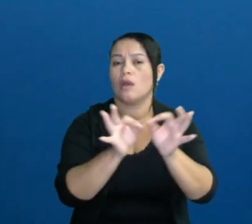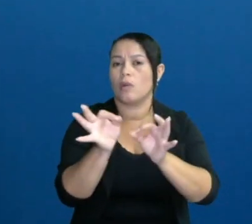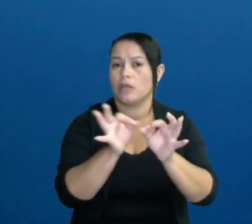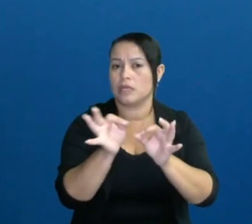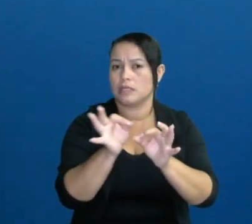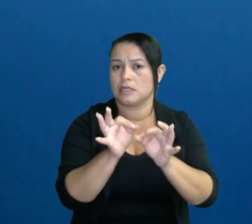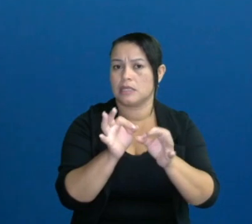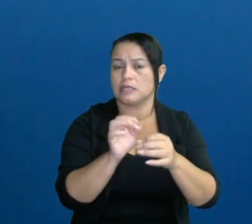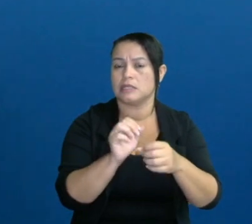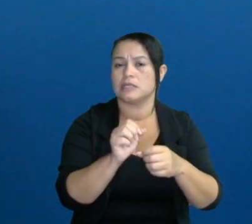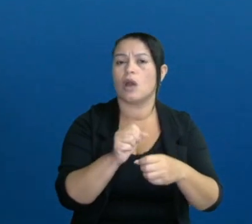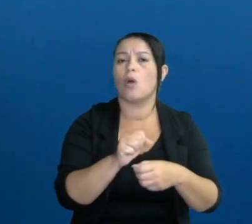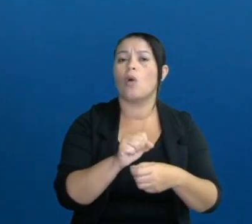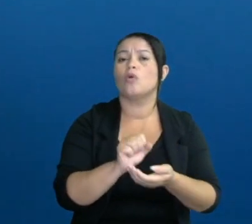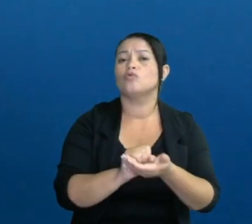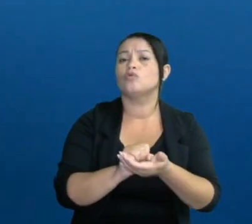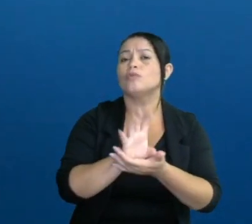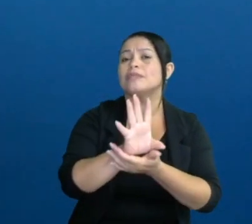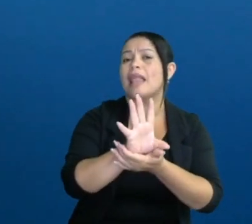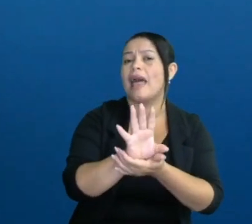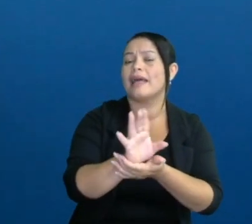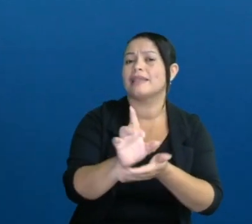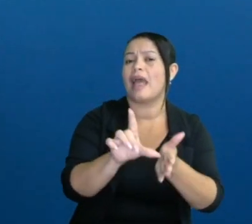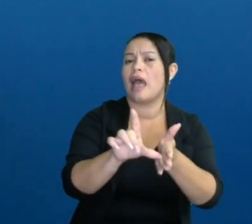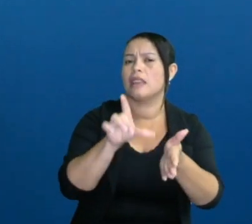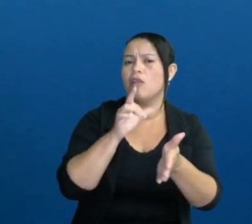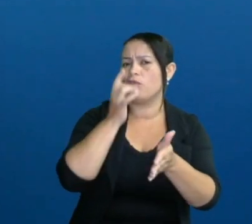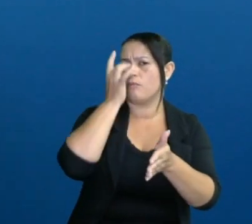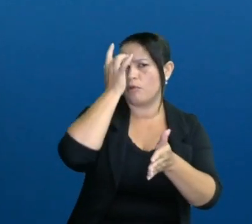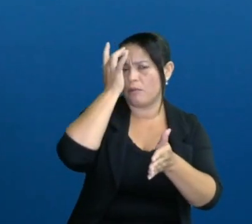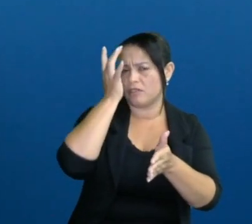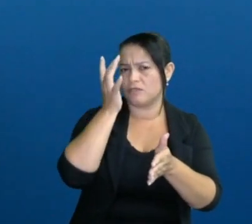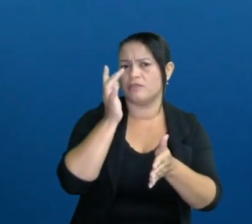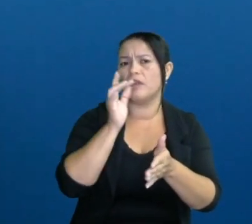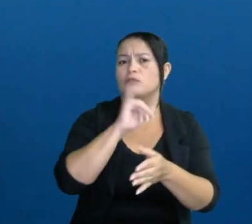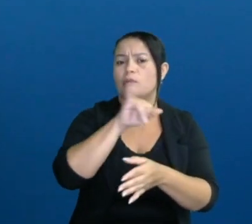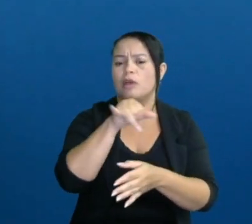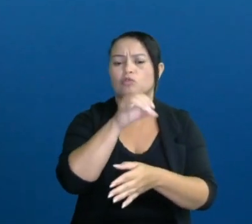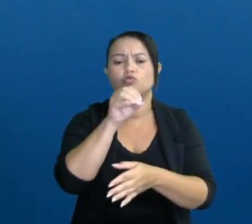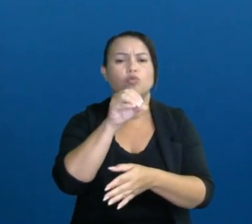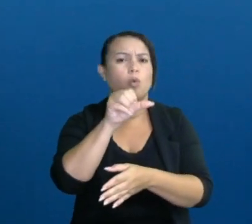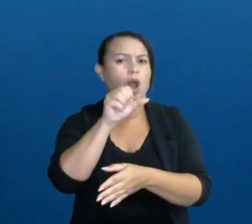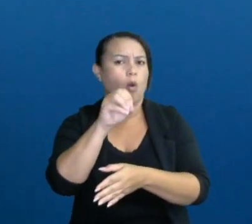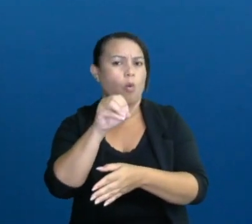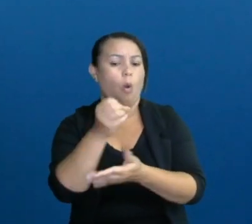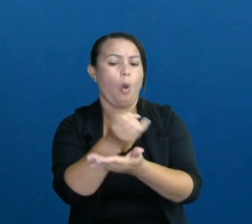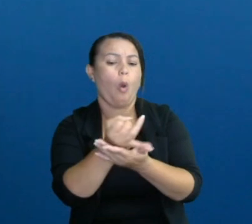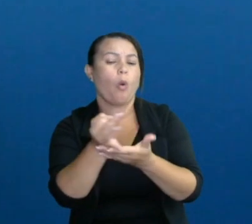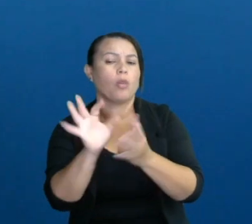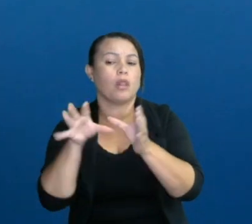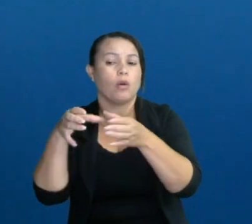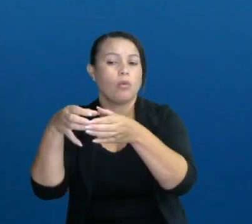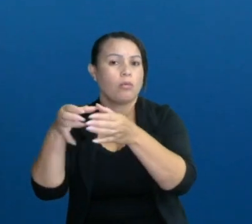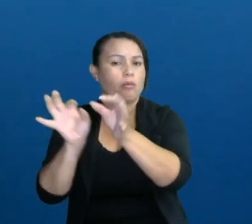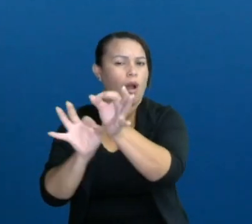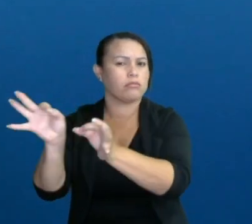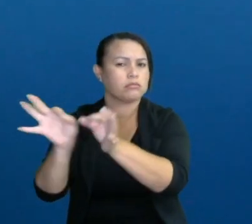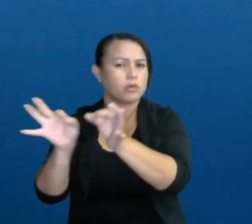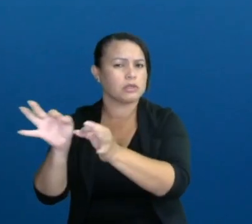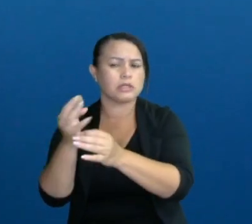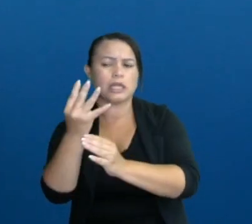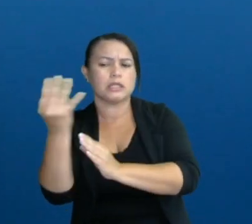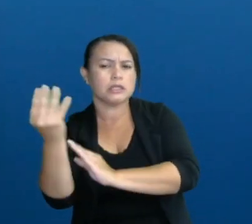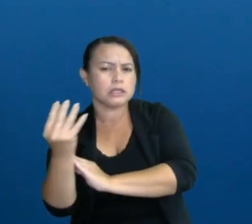organização do slide anterior, vocês viram que foi mais fácil para o João contar o grupo que estava organizado